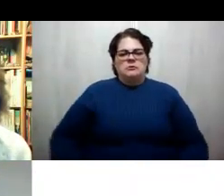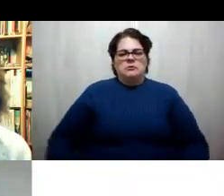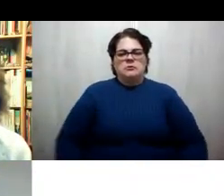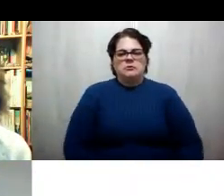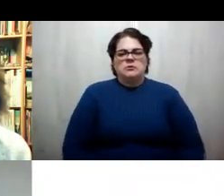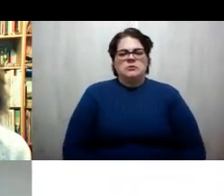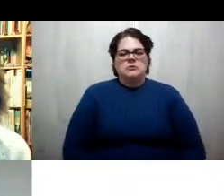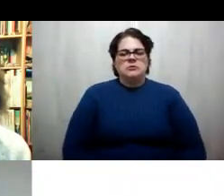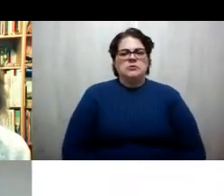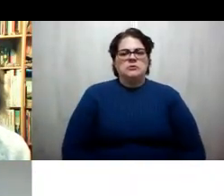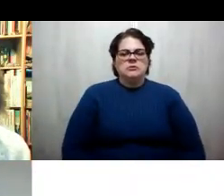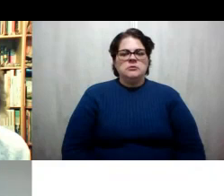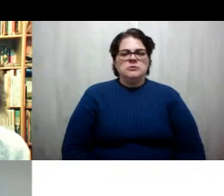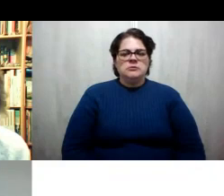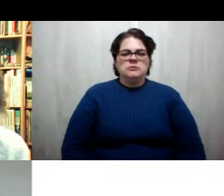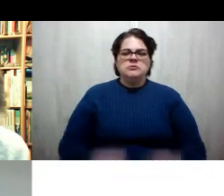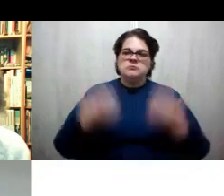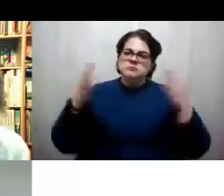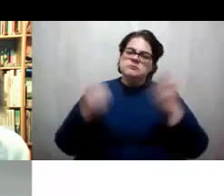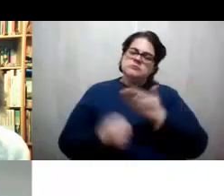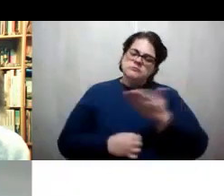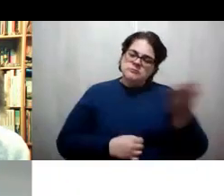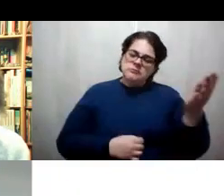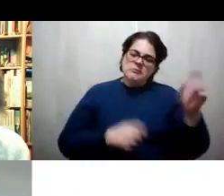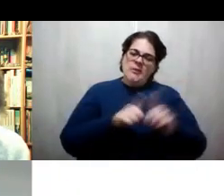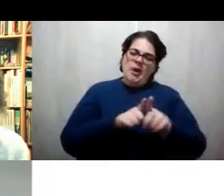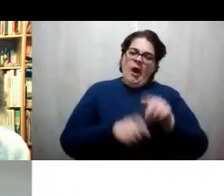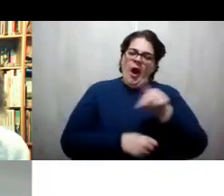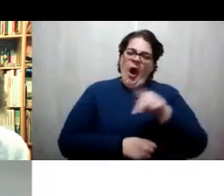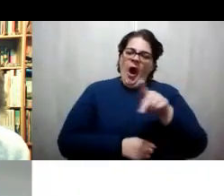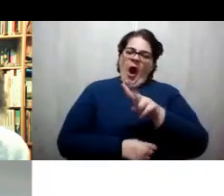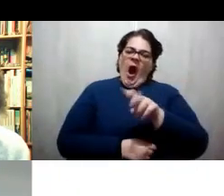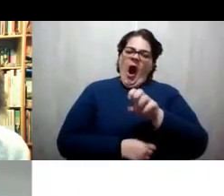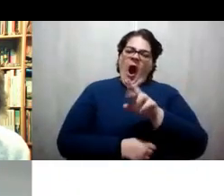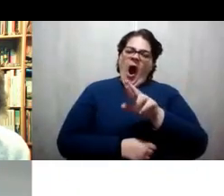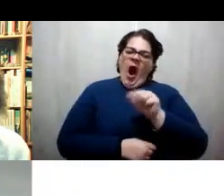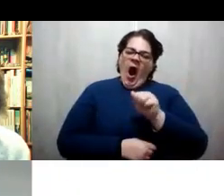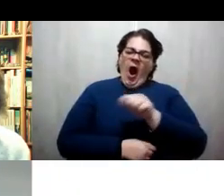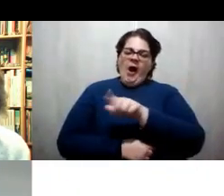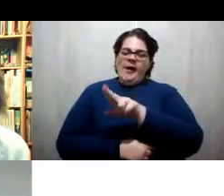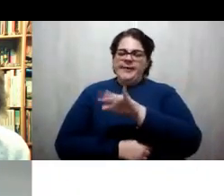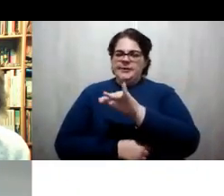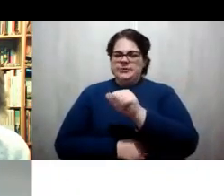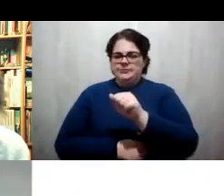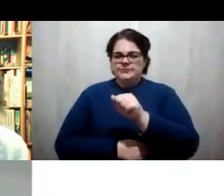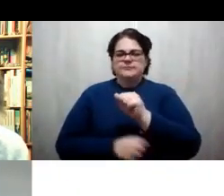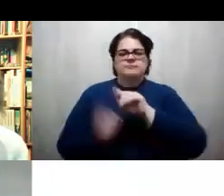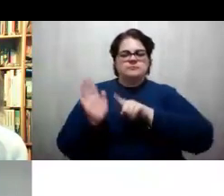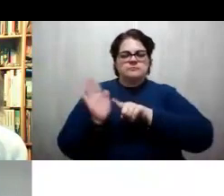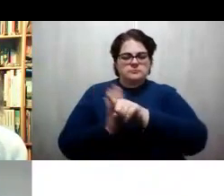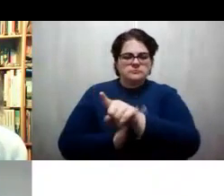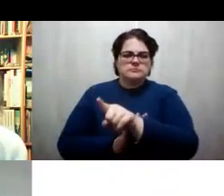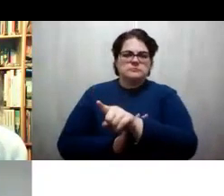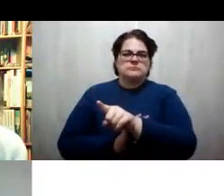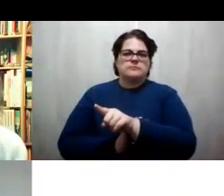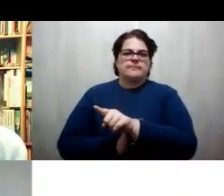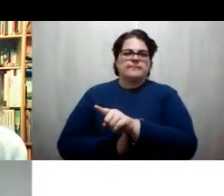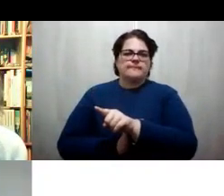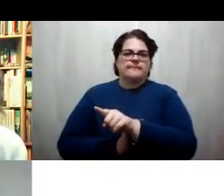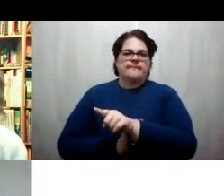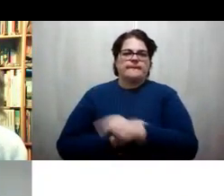Pessoal parabenizando muito. A professora Vera Lúcia Santiago pergunta, Lívia, se os 7